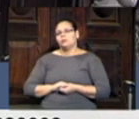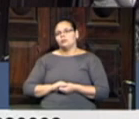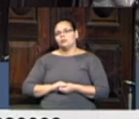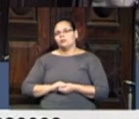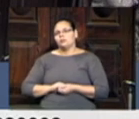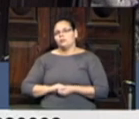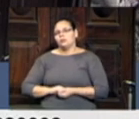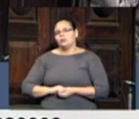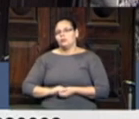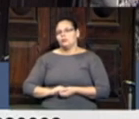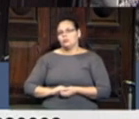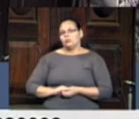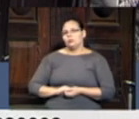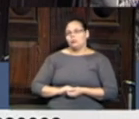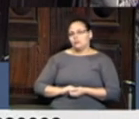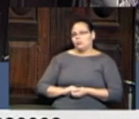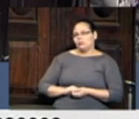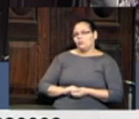Luiz.